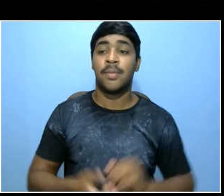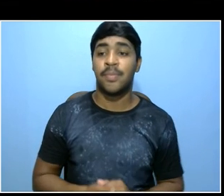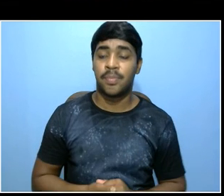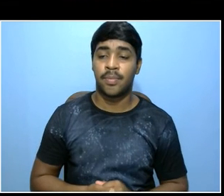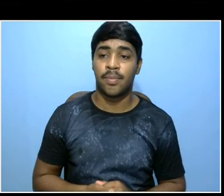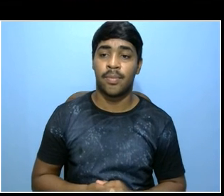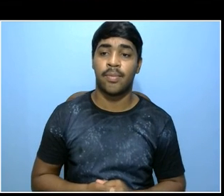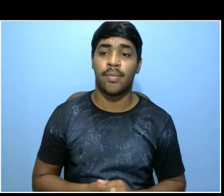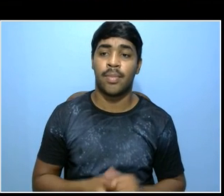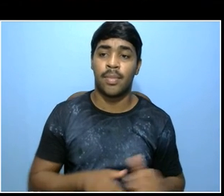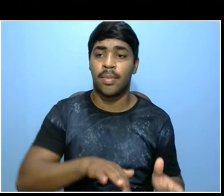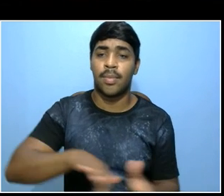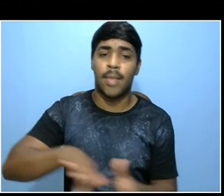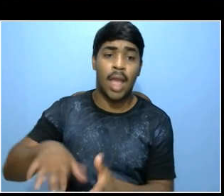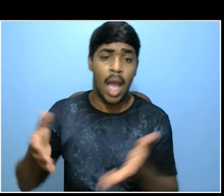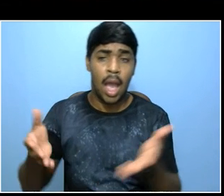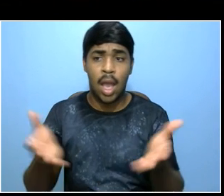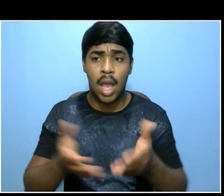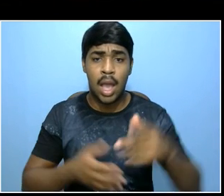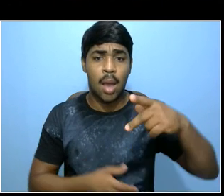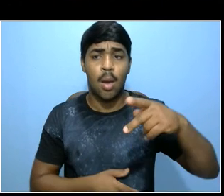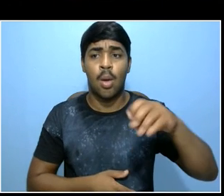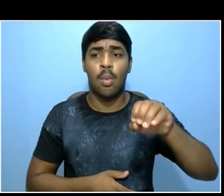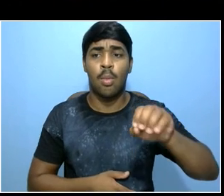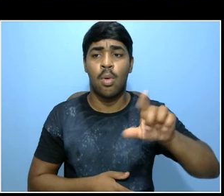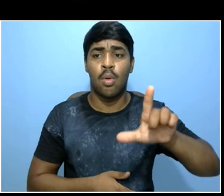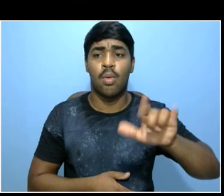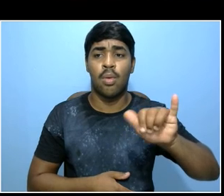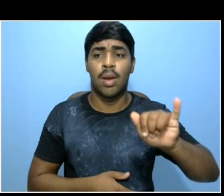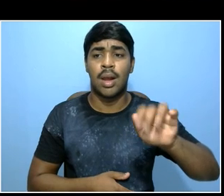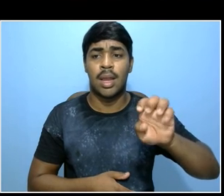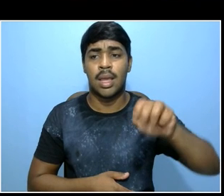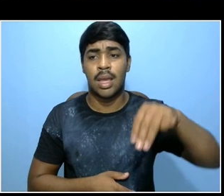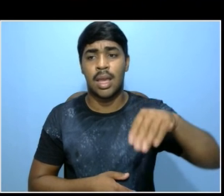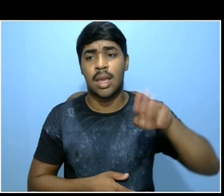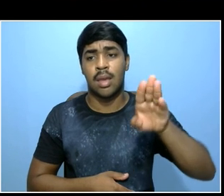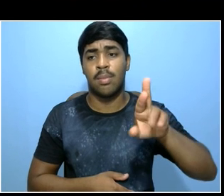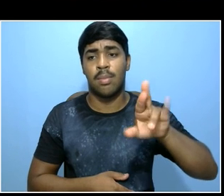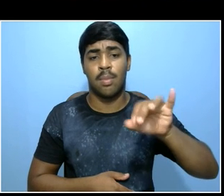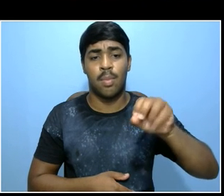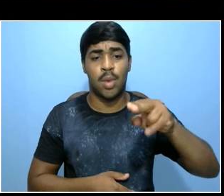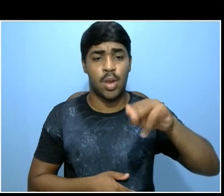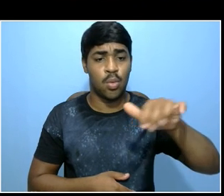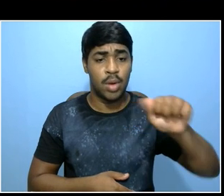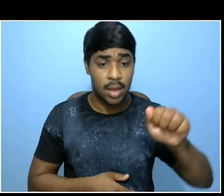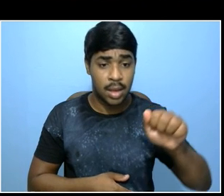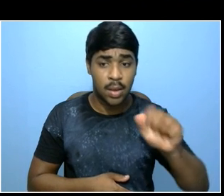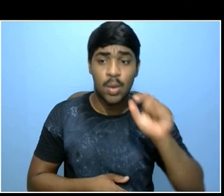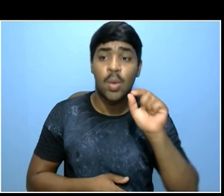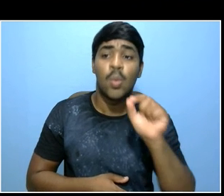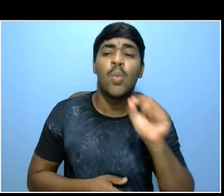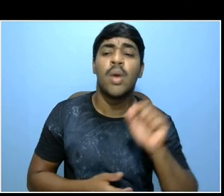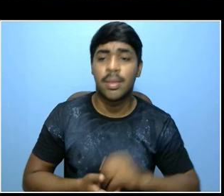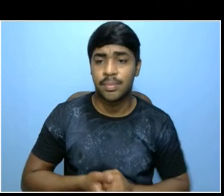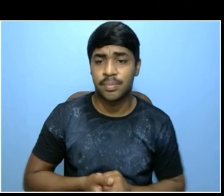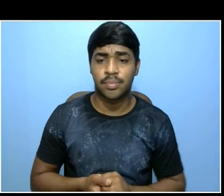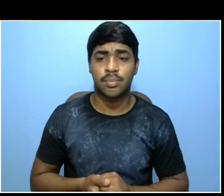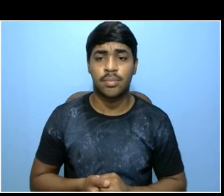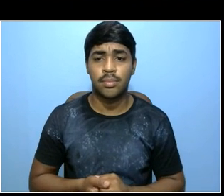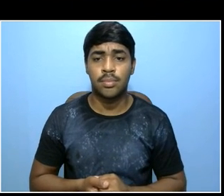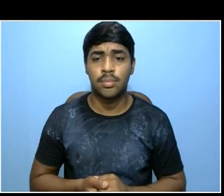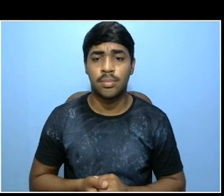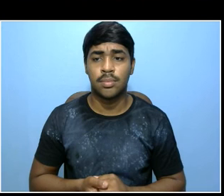Vamos falar agora sobre a poliembrionia e também sobre a poliovulação. Então, a poliembrionia é quando ocorre a